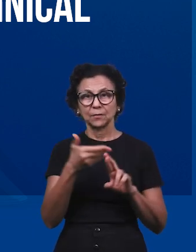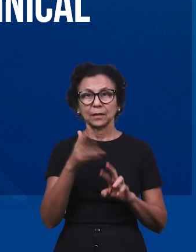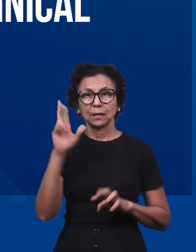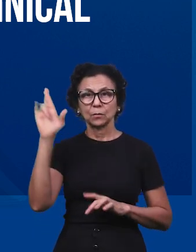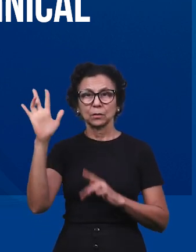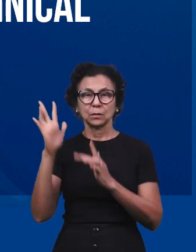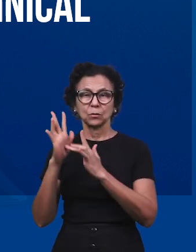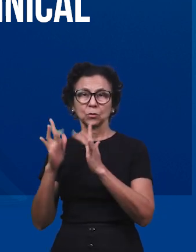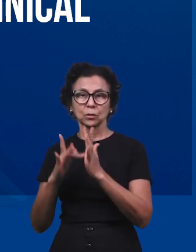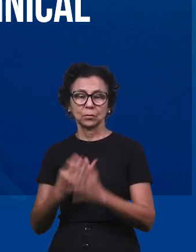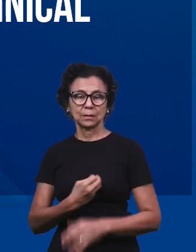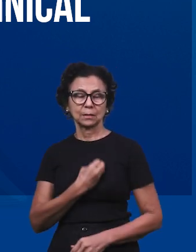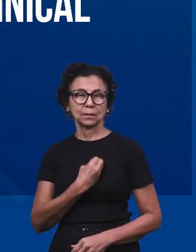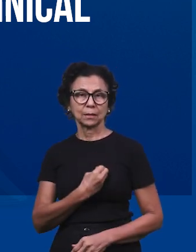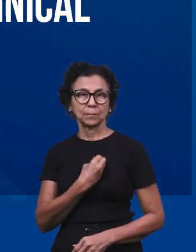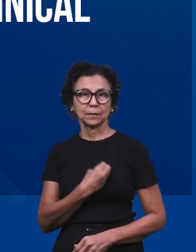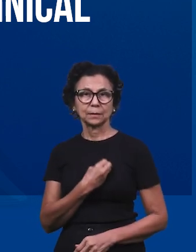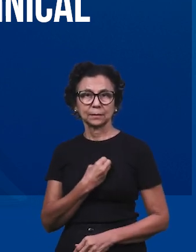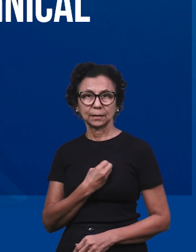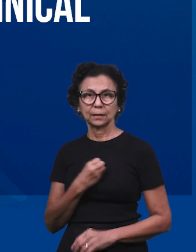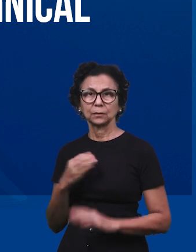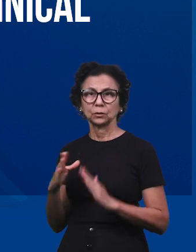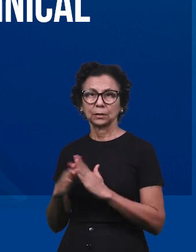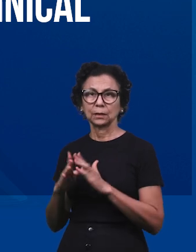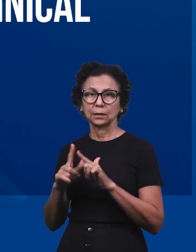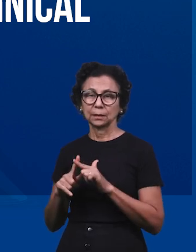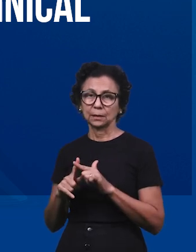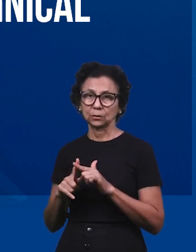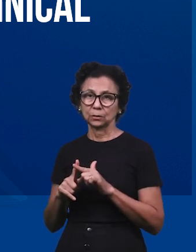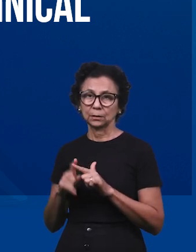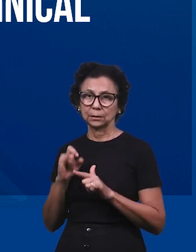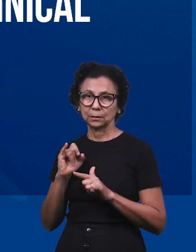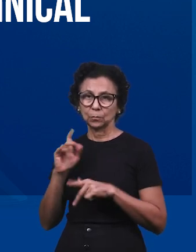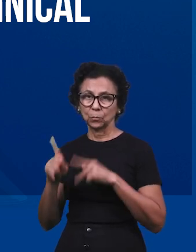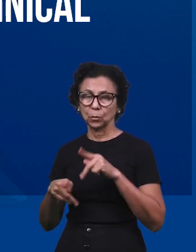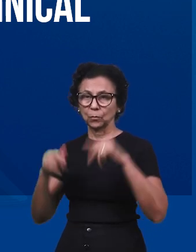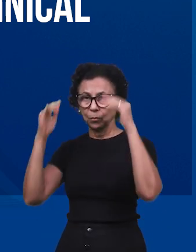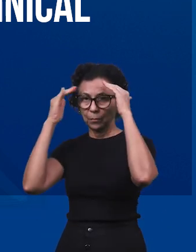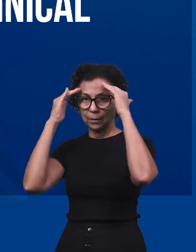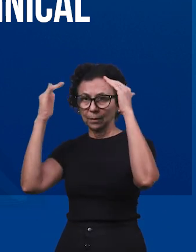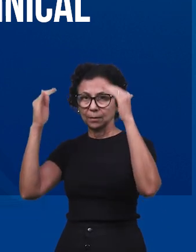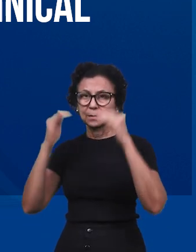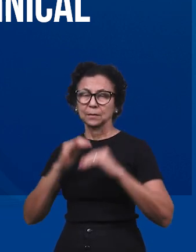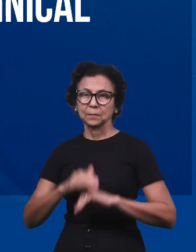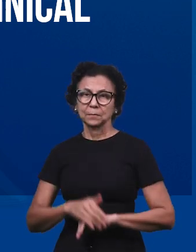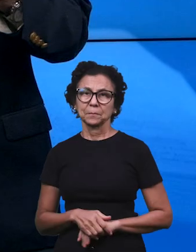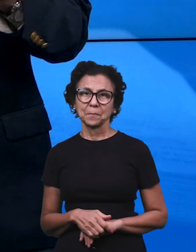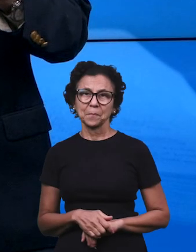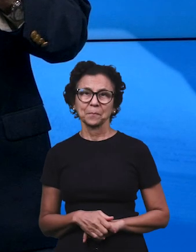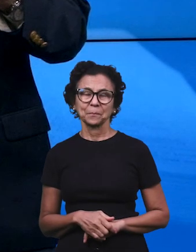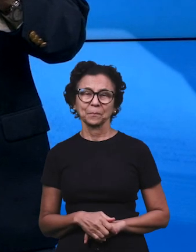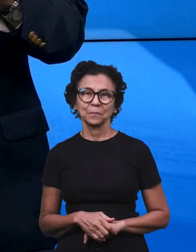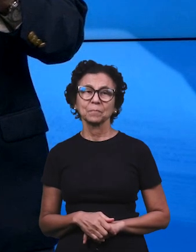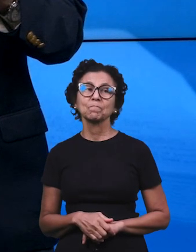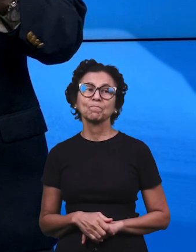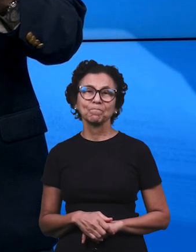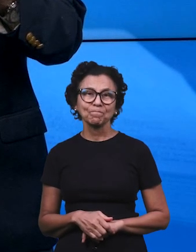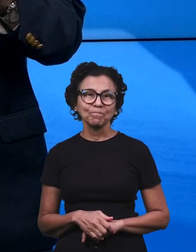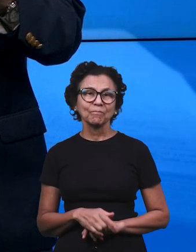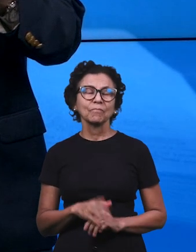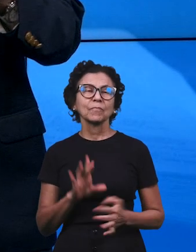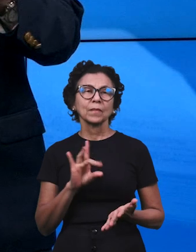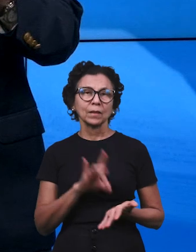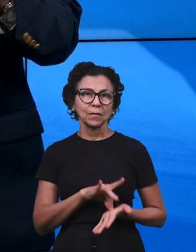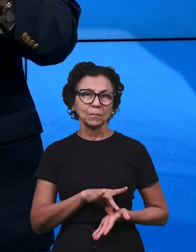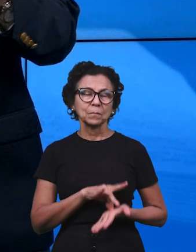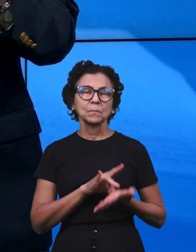estar presente no meio da igreja que ouve e obedece à sua voz. A paz do Senhor Jesus. Então, irmão, realmente